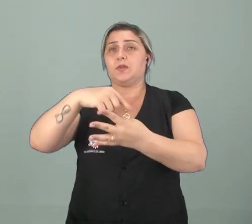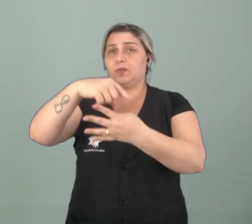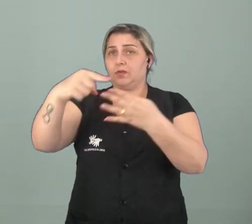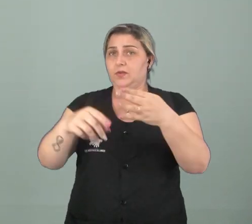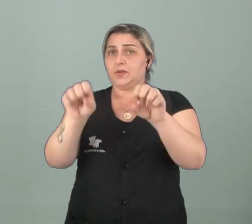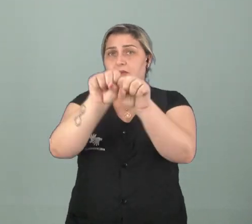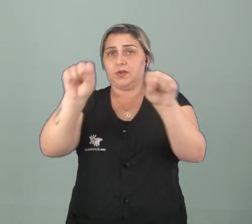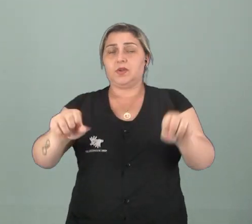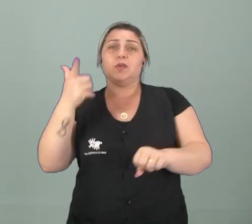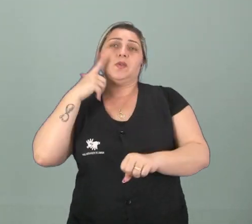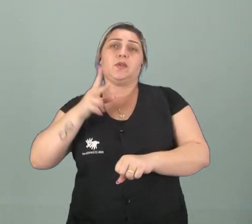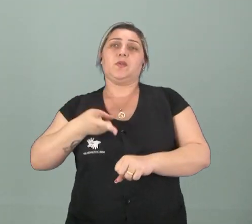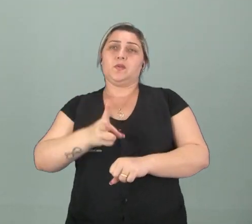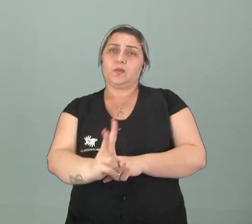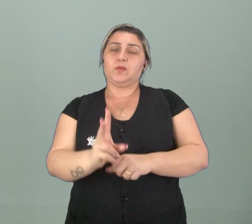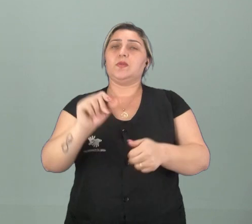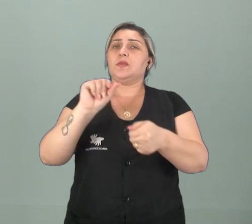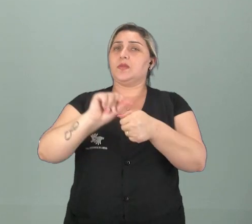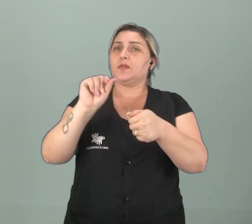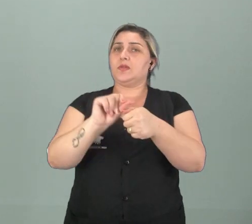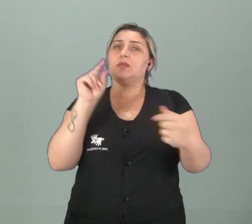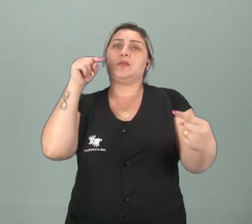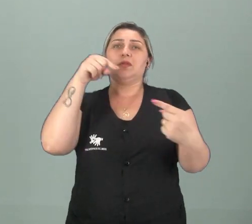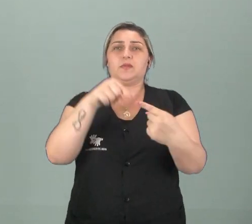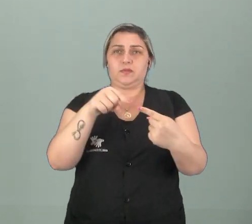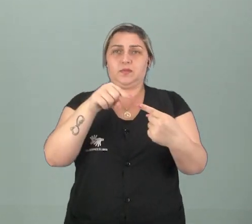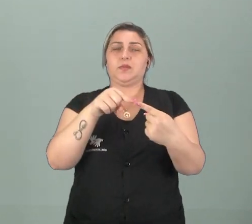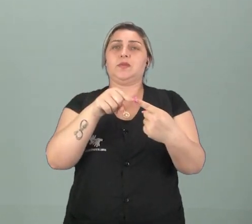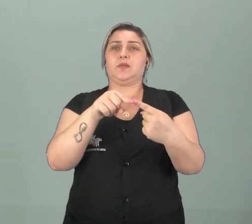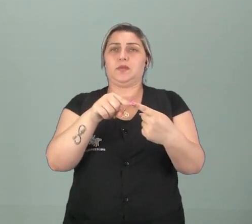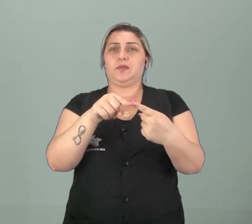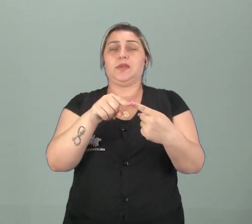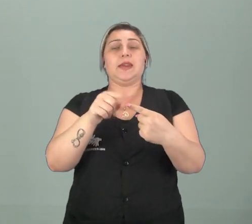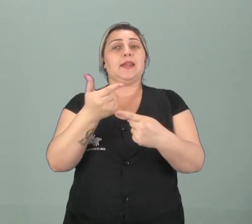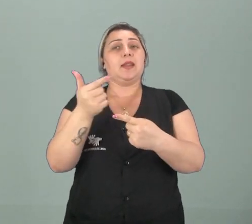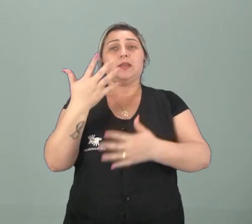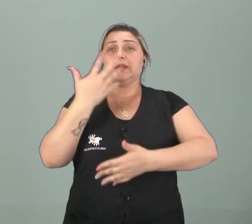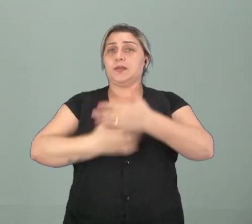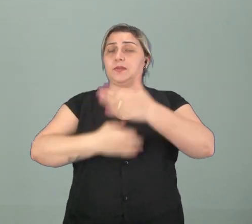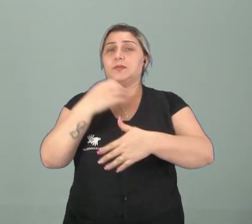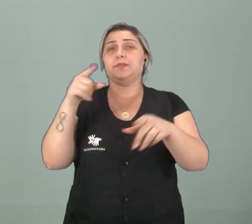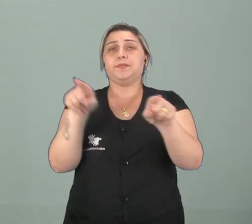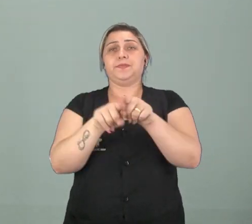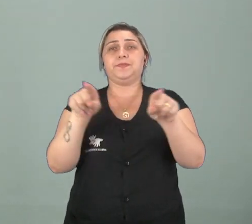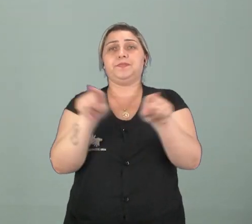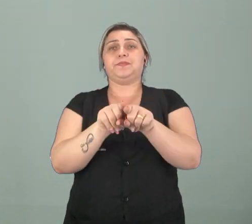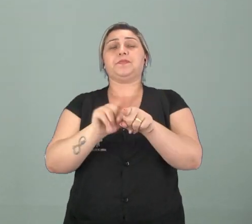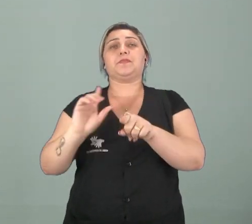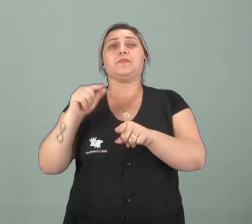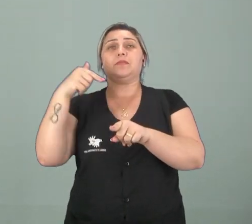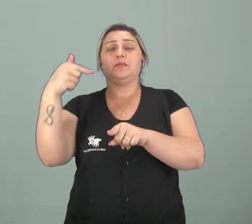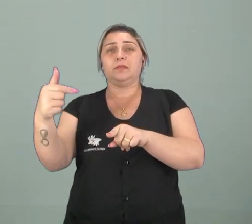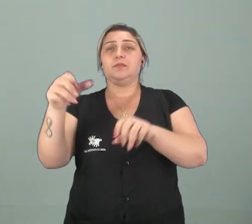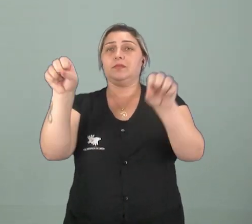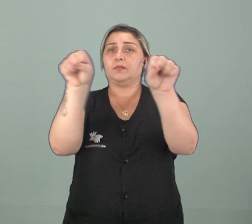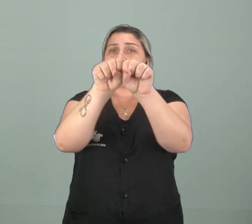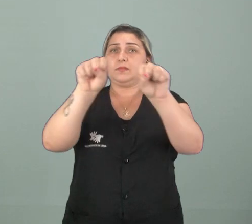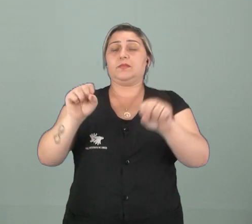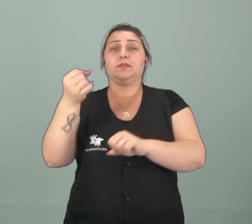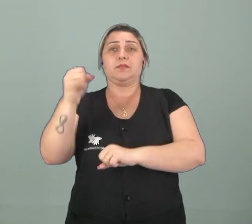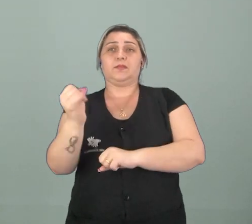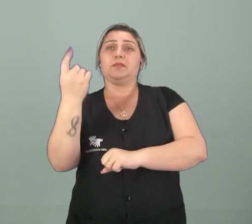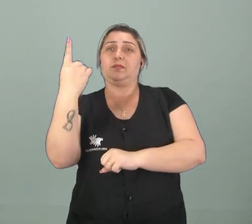sistemas consiga, né, continuar suas atividades e assim não interromper ou não atrapalhar também a atividade dos demais. Porque se um